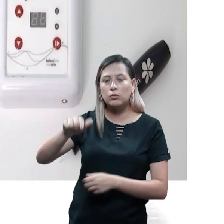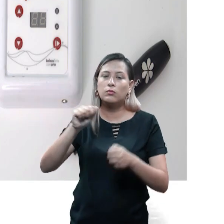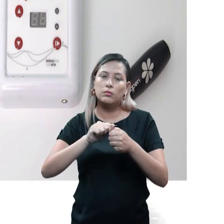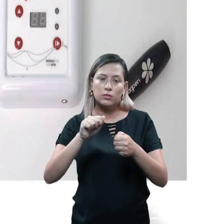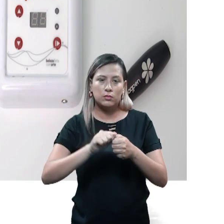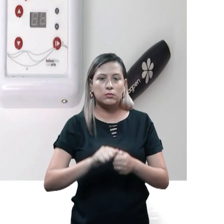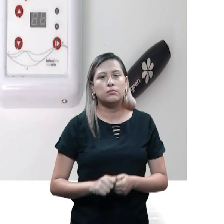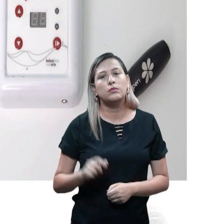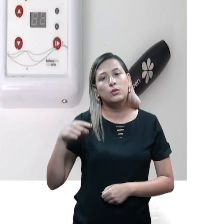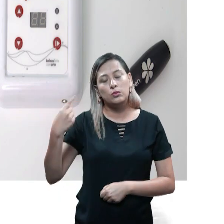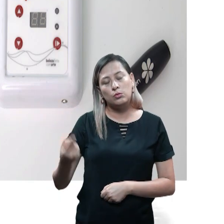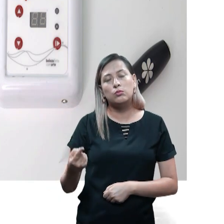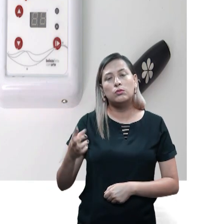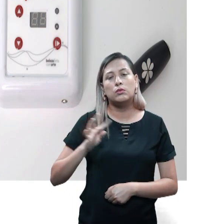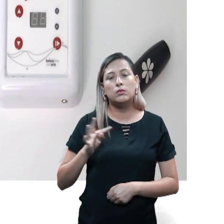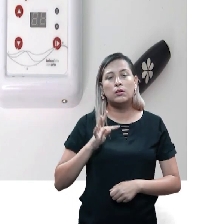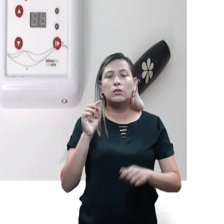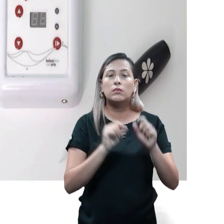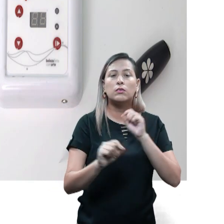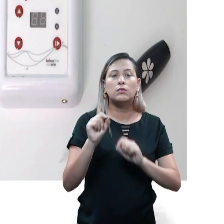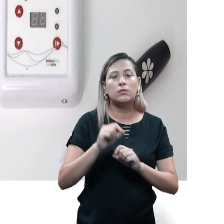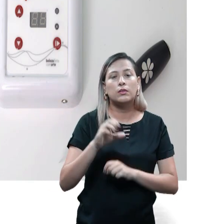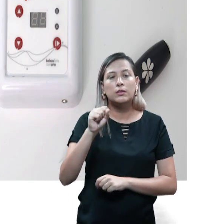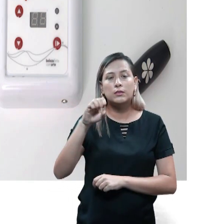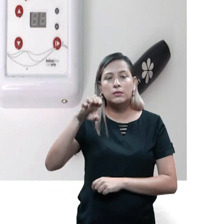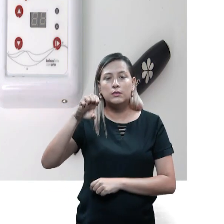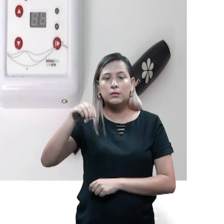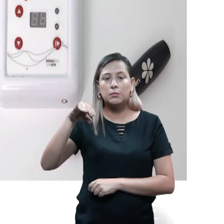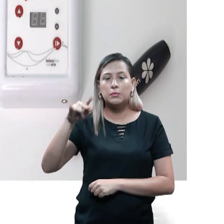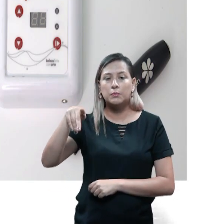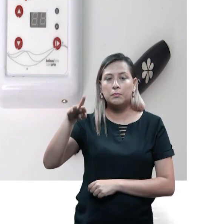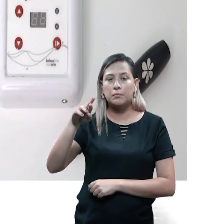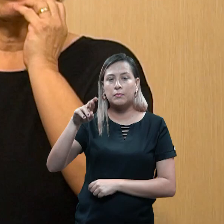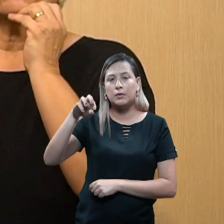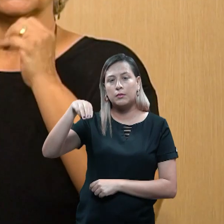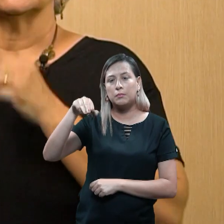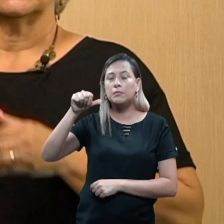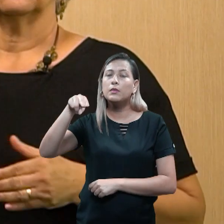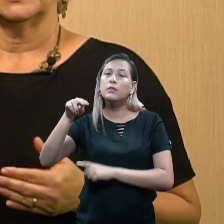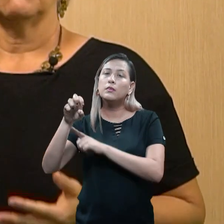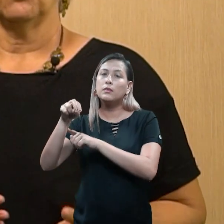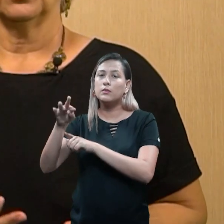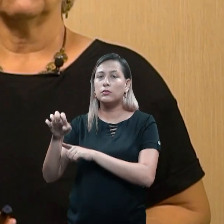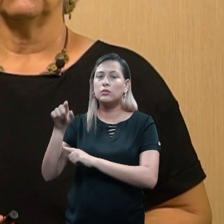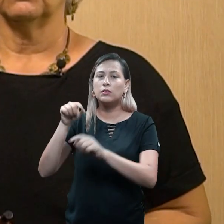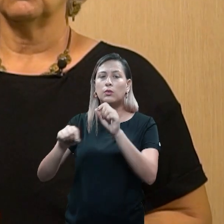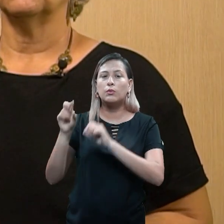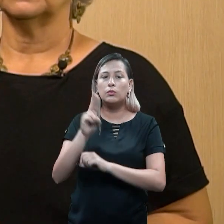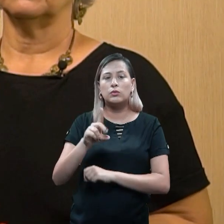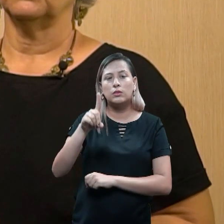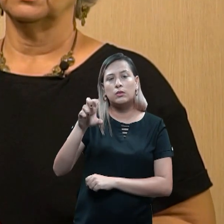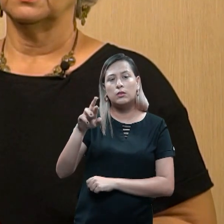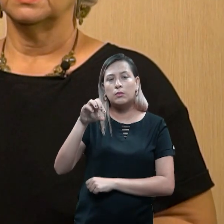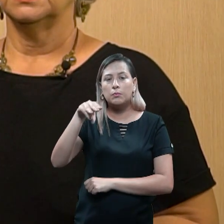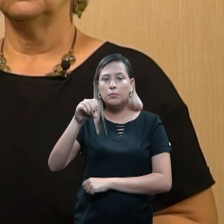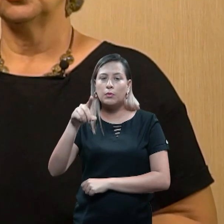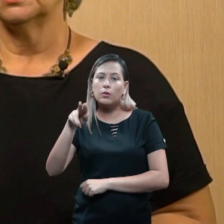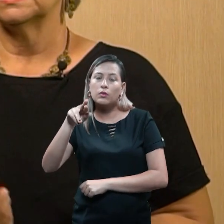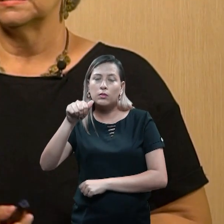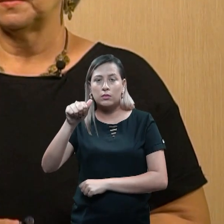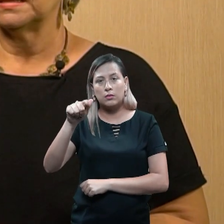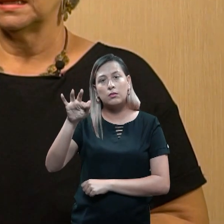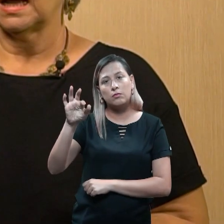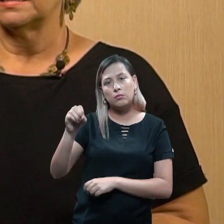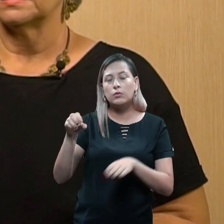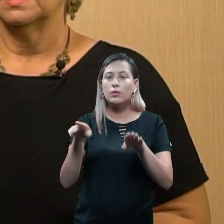muito procurado é a correção semipermanente. Para a sua realização é utilizado o dermógrafo ou o tebori e